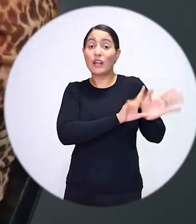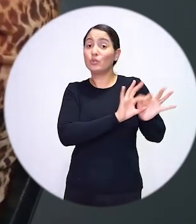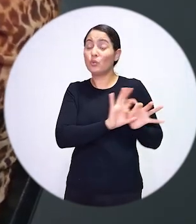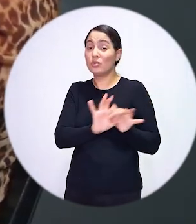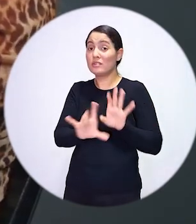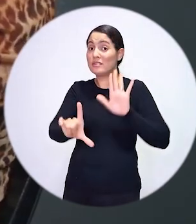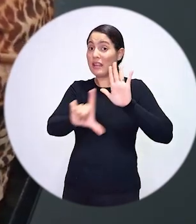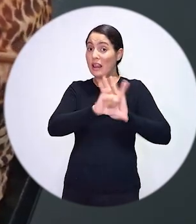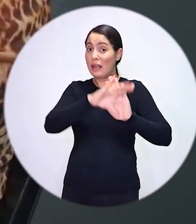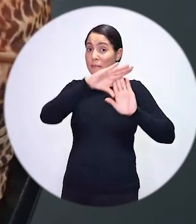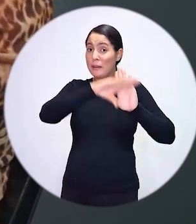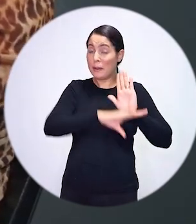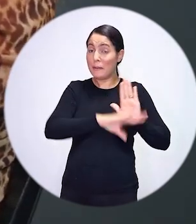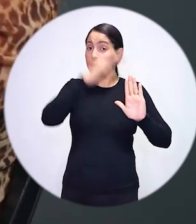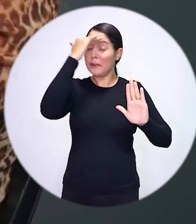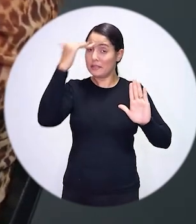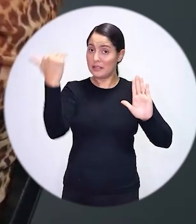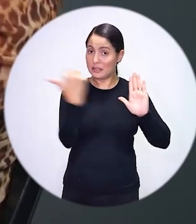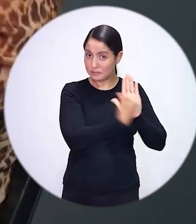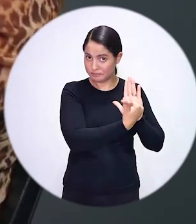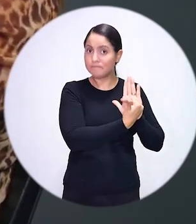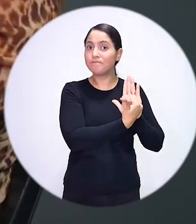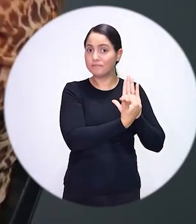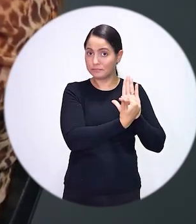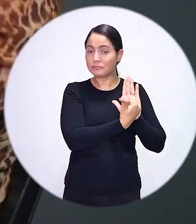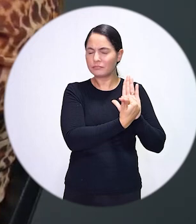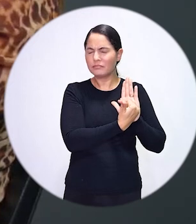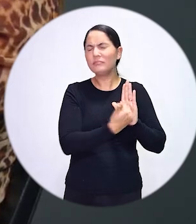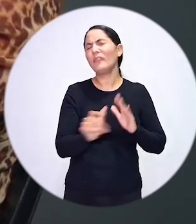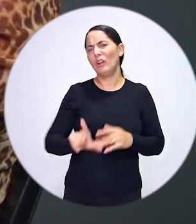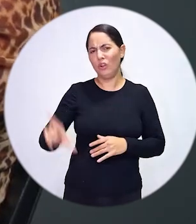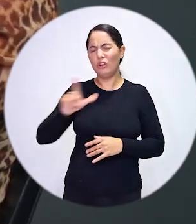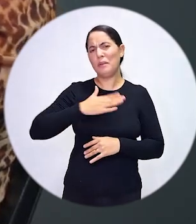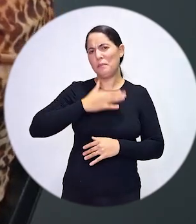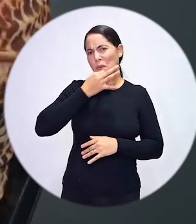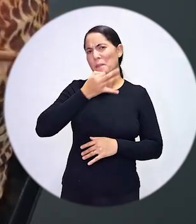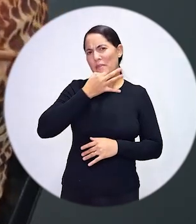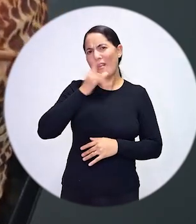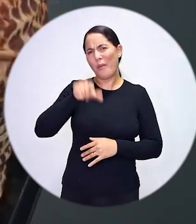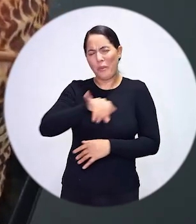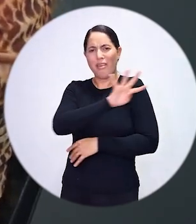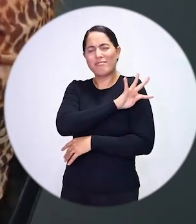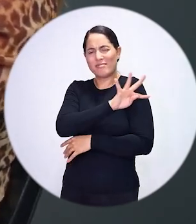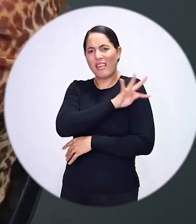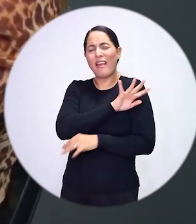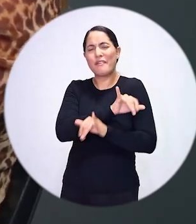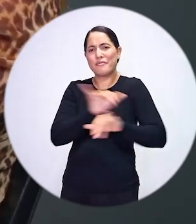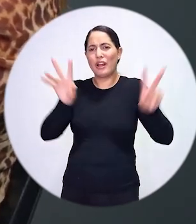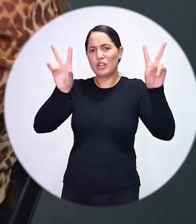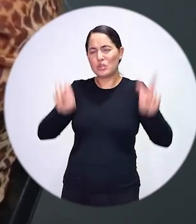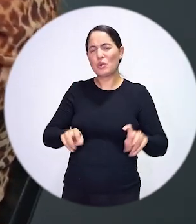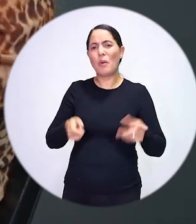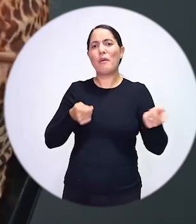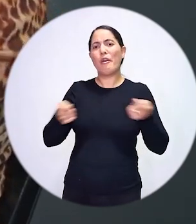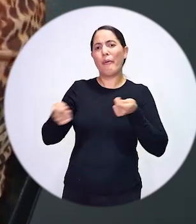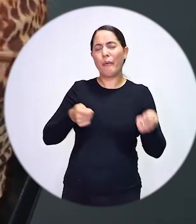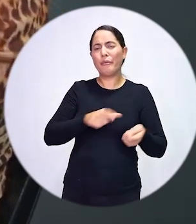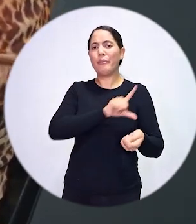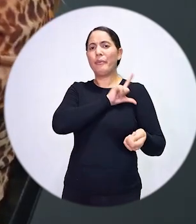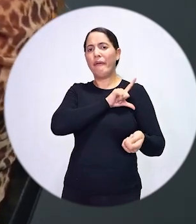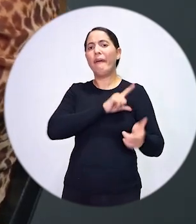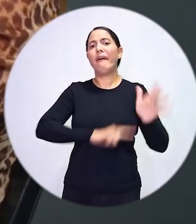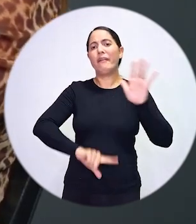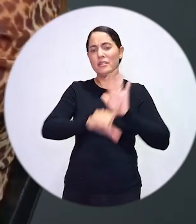de legalidade. Então, eu costumo falar que lá está a técnico, na minha opinião, que ele fala de controle prévio